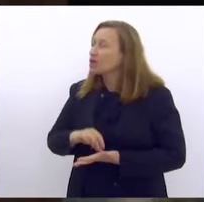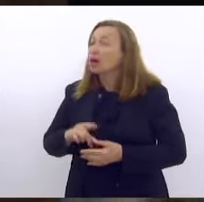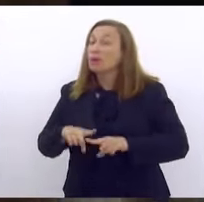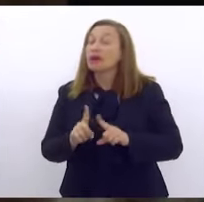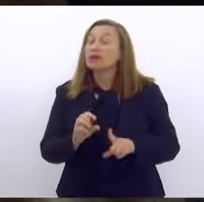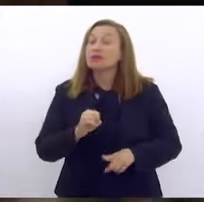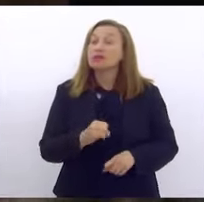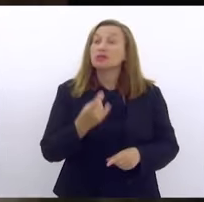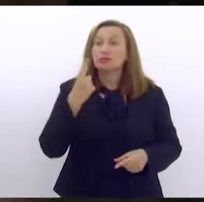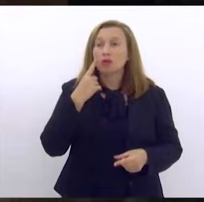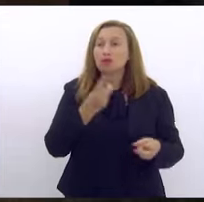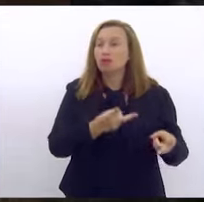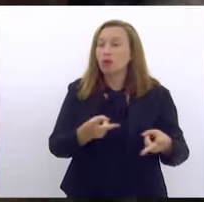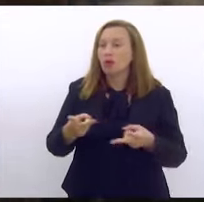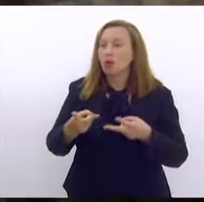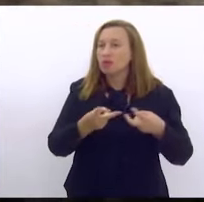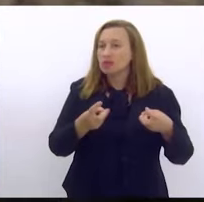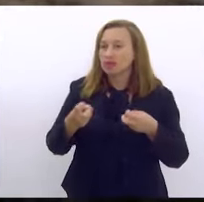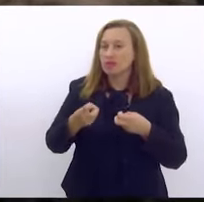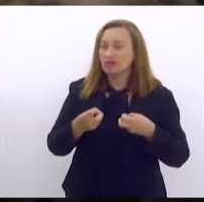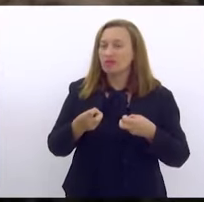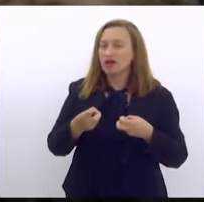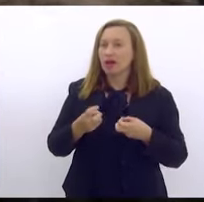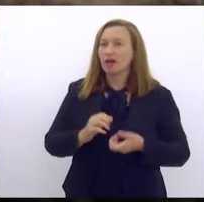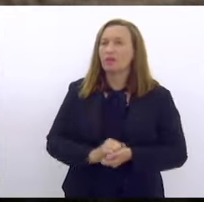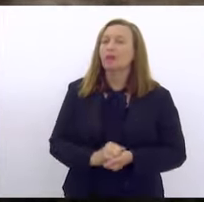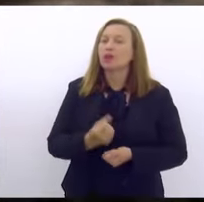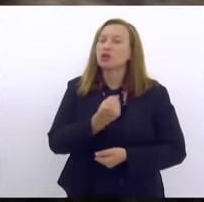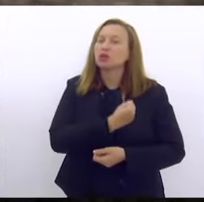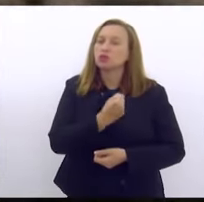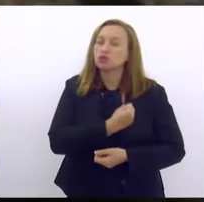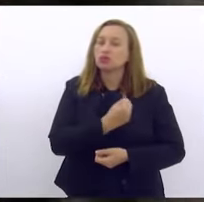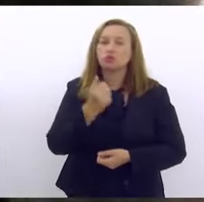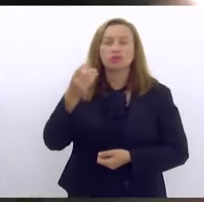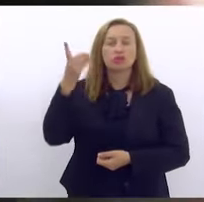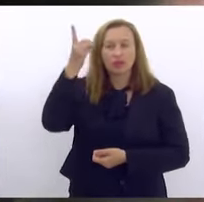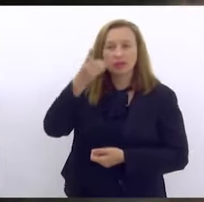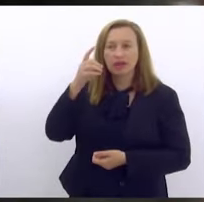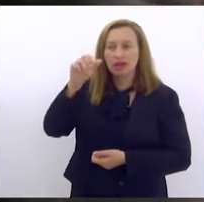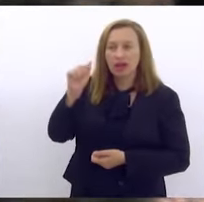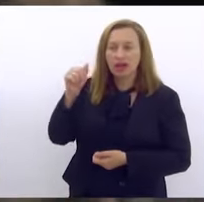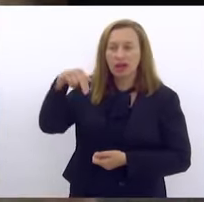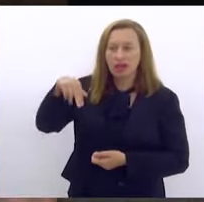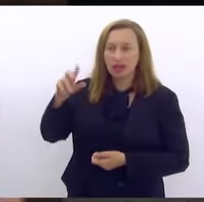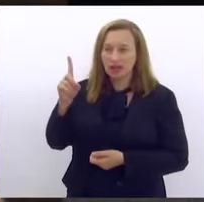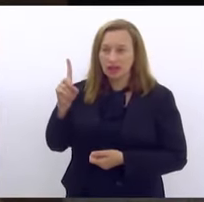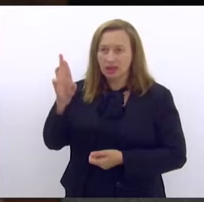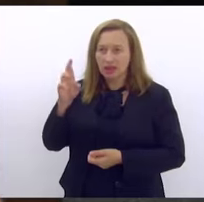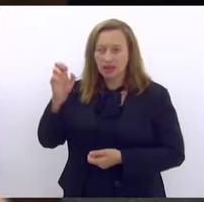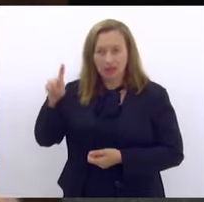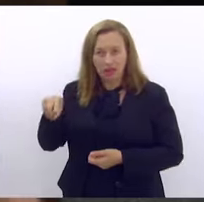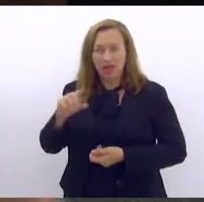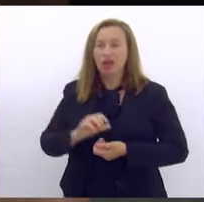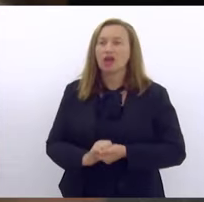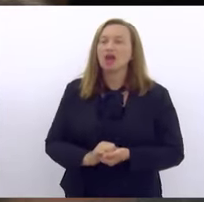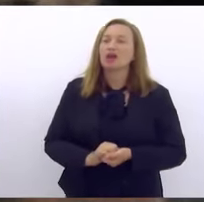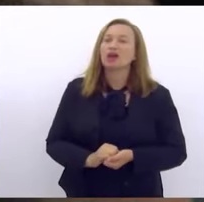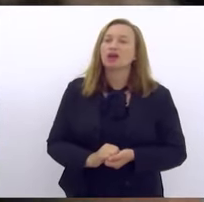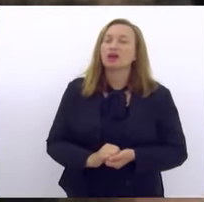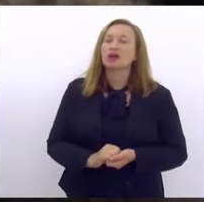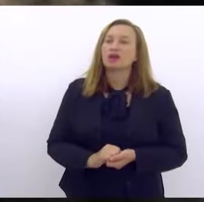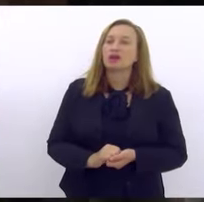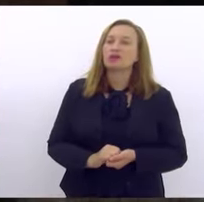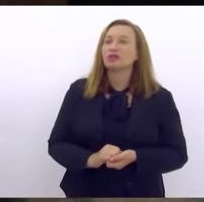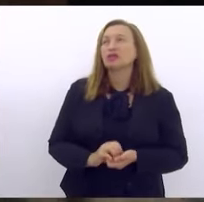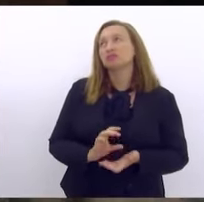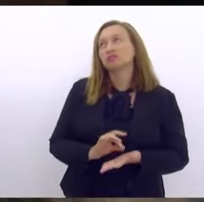gente pegar os números que deu aqui o deputado André Correia, né, isso daria